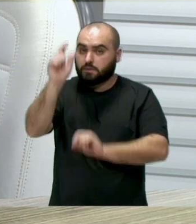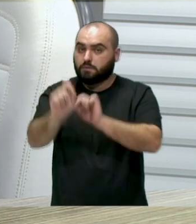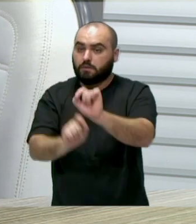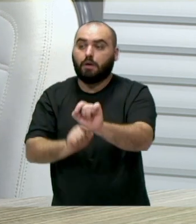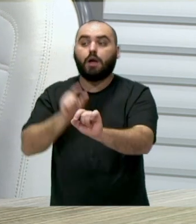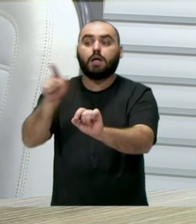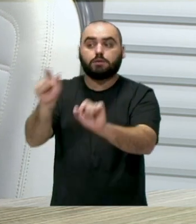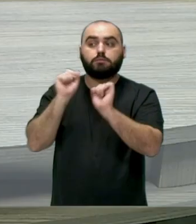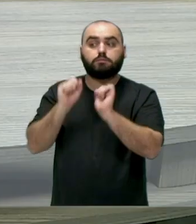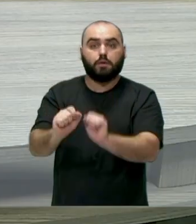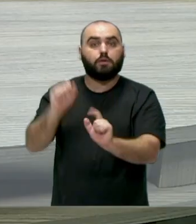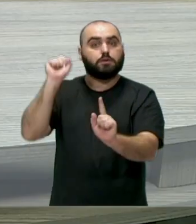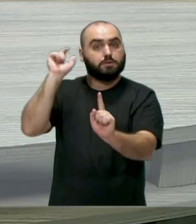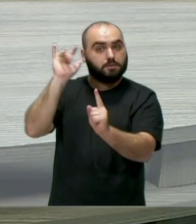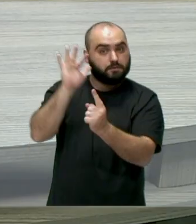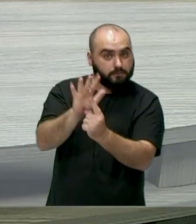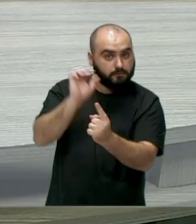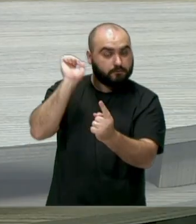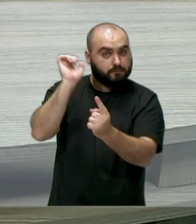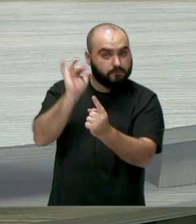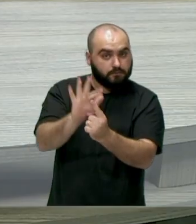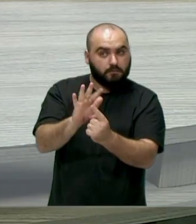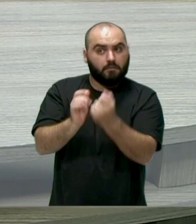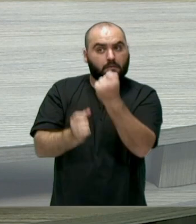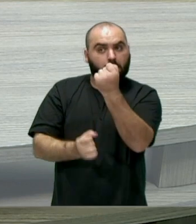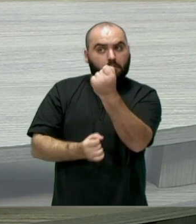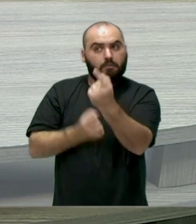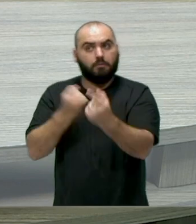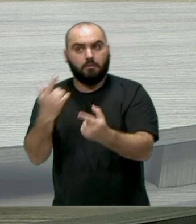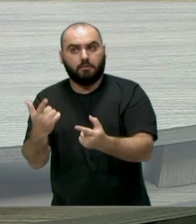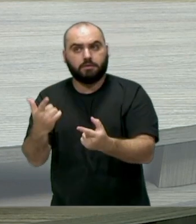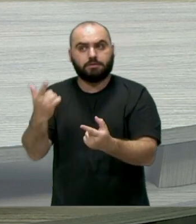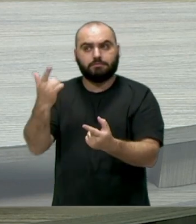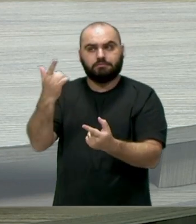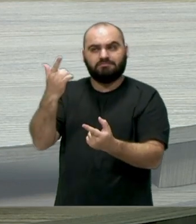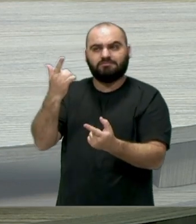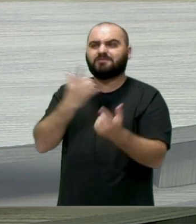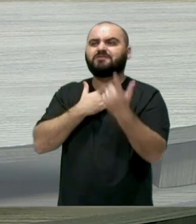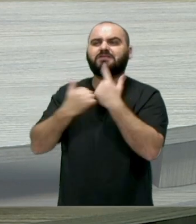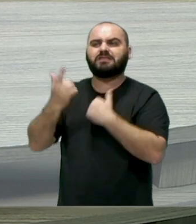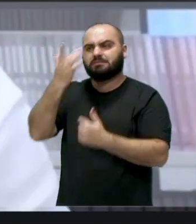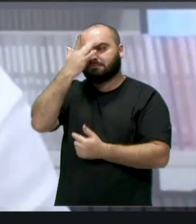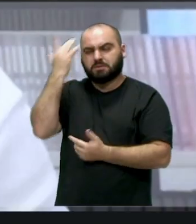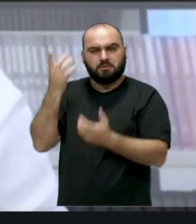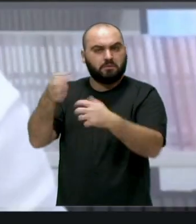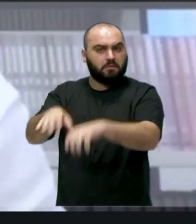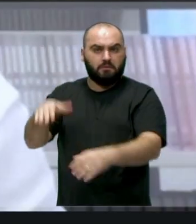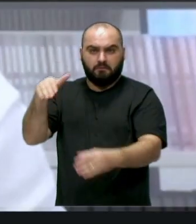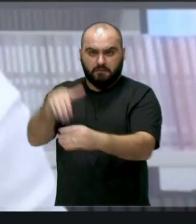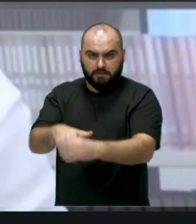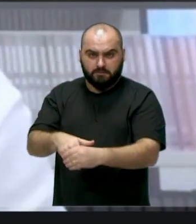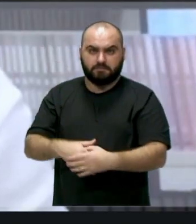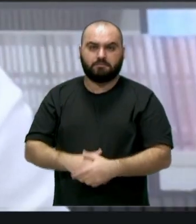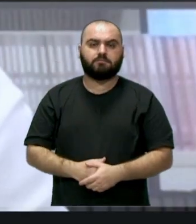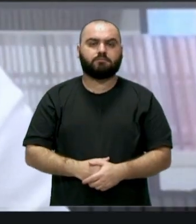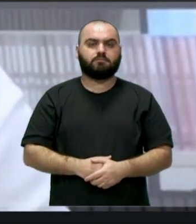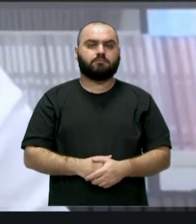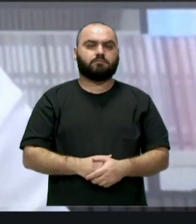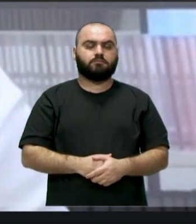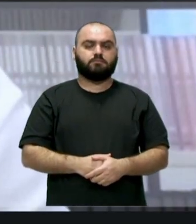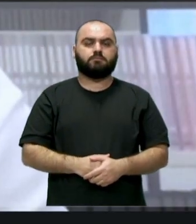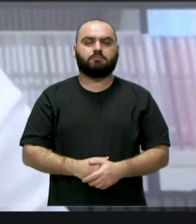ter influenciado, tipo assim, a um desestímulo do jovem de se alistar? Sem dúvida O alguma. alistamento